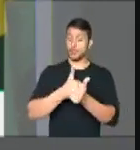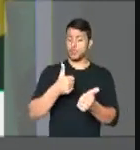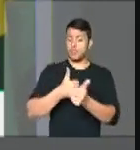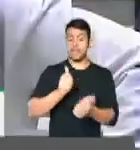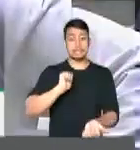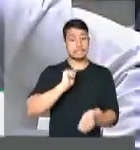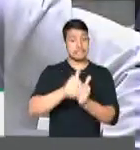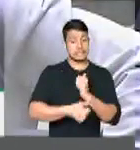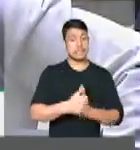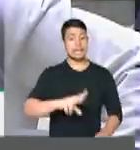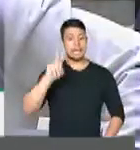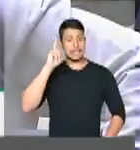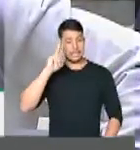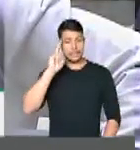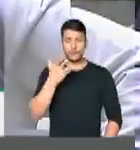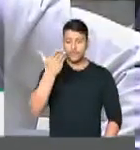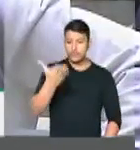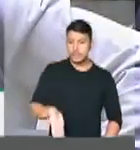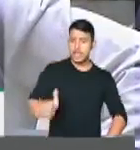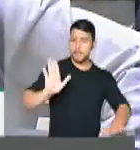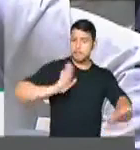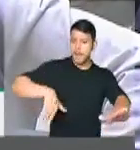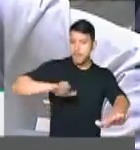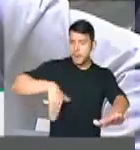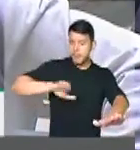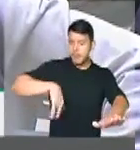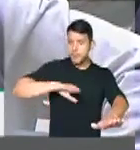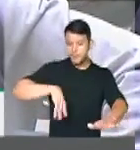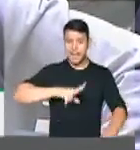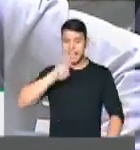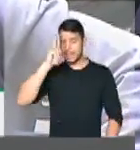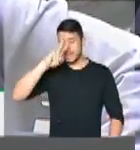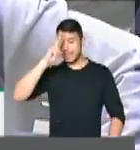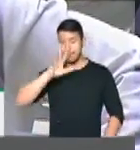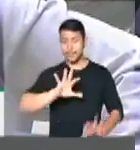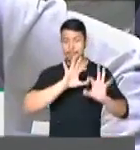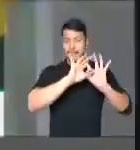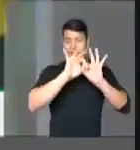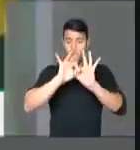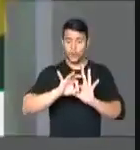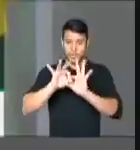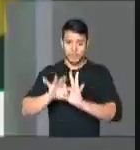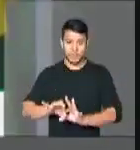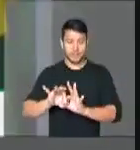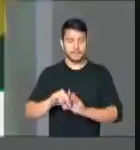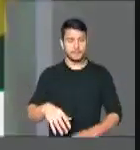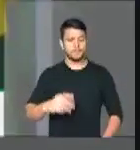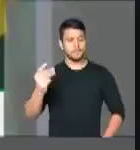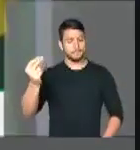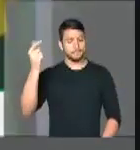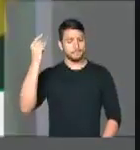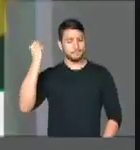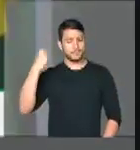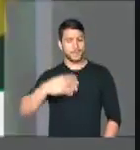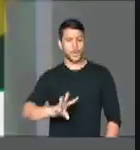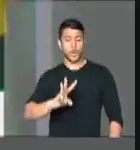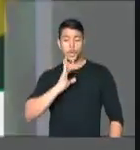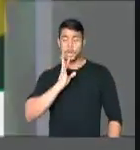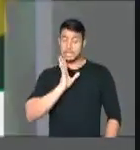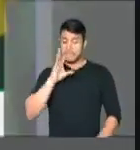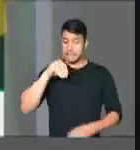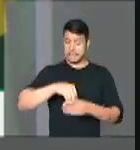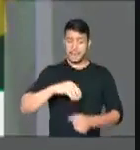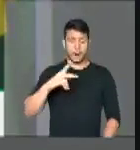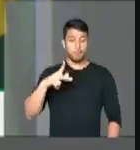e me recordo muito bem de vê-lo nadar, ainda como atleta olímpico. Isso, quando eu te conheci já na